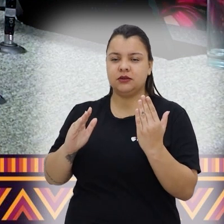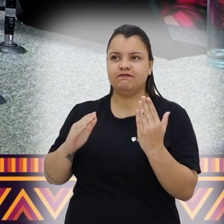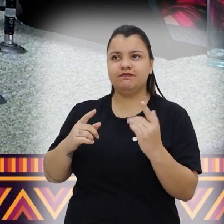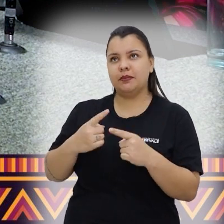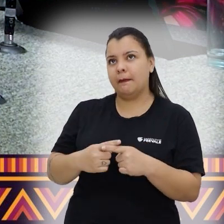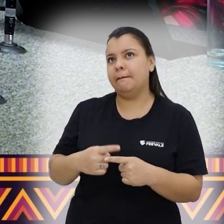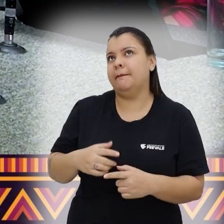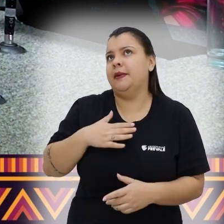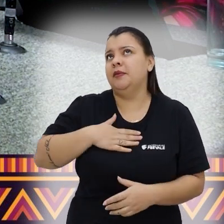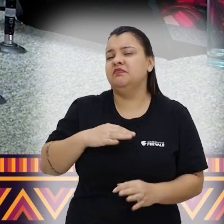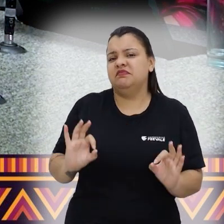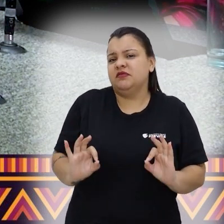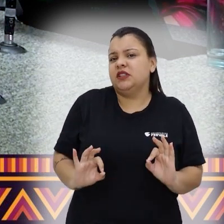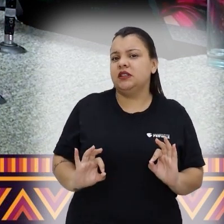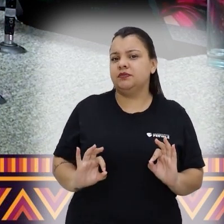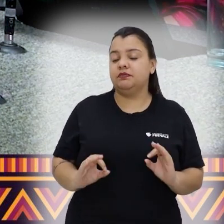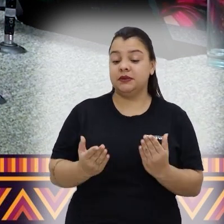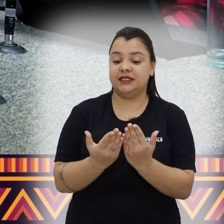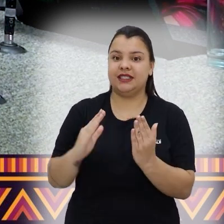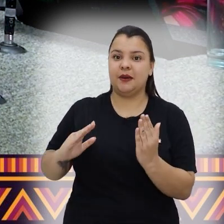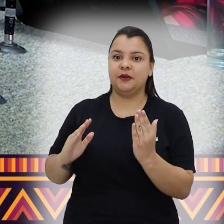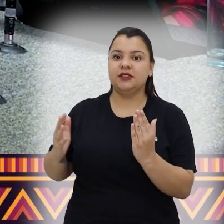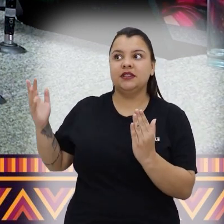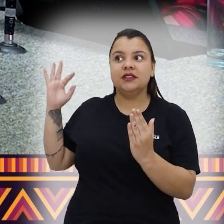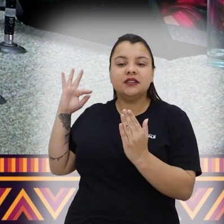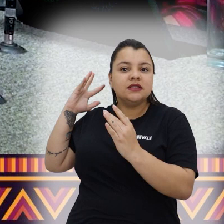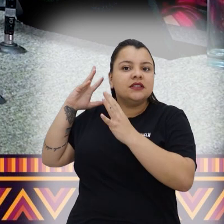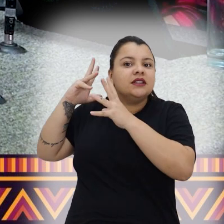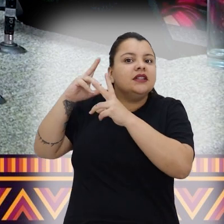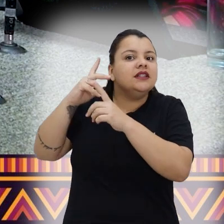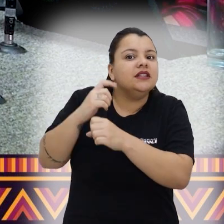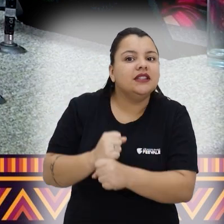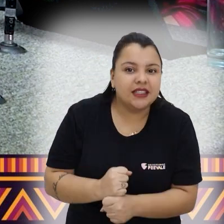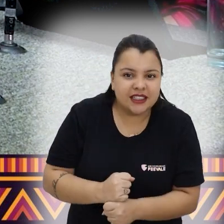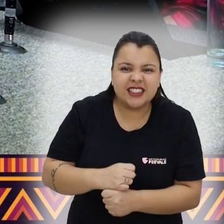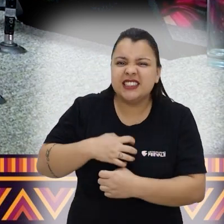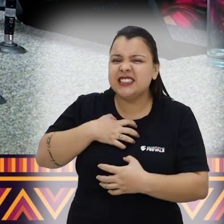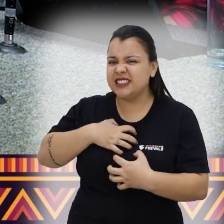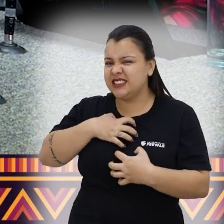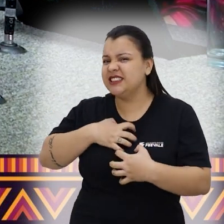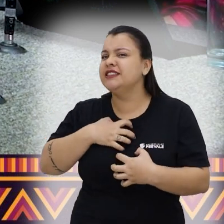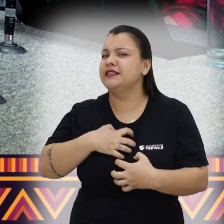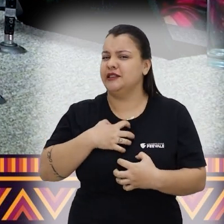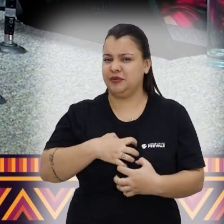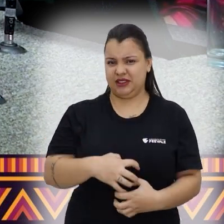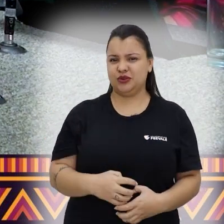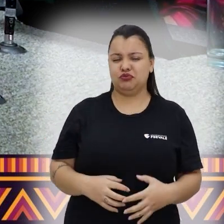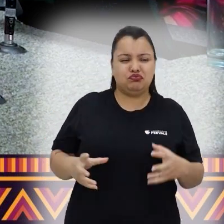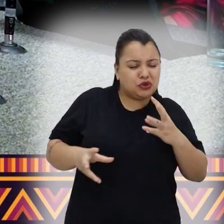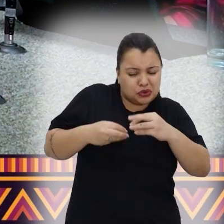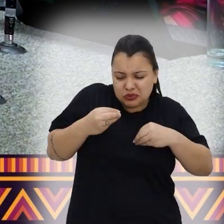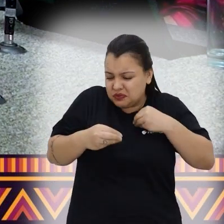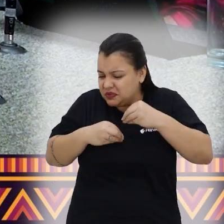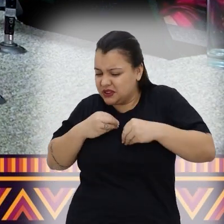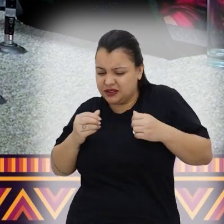a porta me traz a porta lá de Cachoeira, ela vem me trazendo todos esses sentimentos